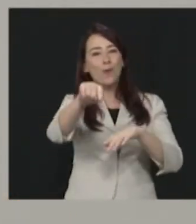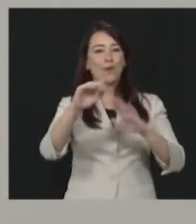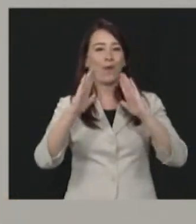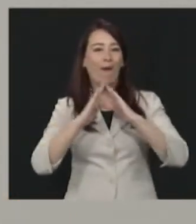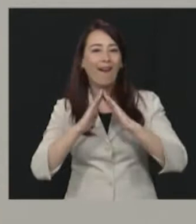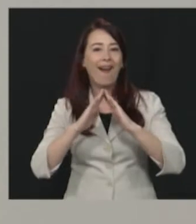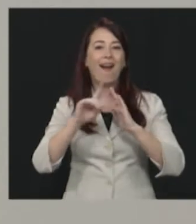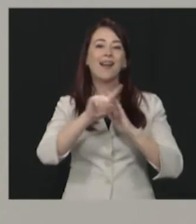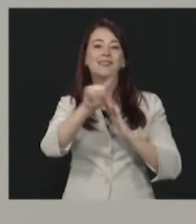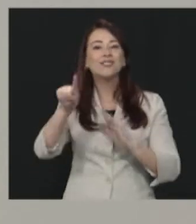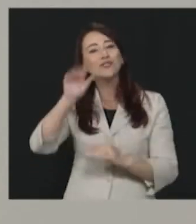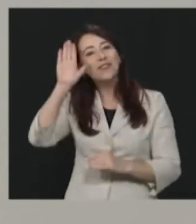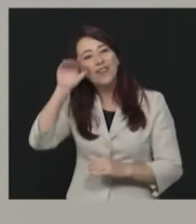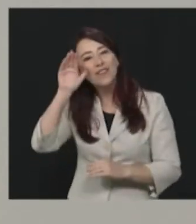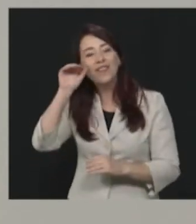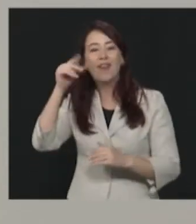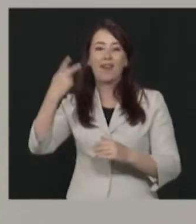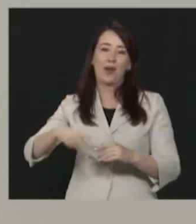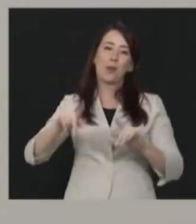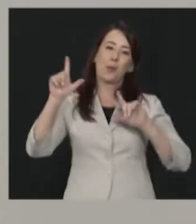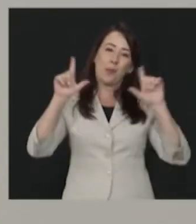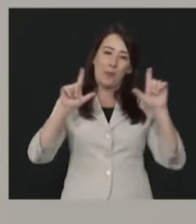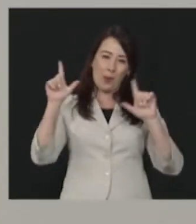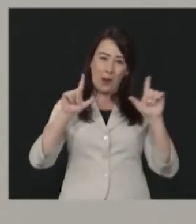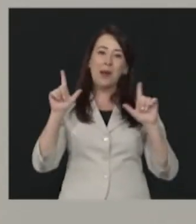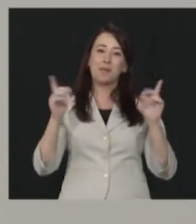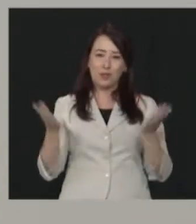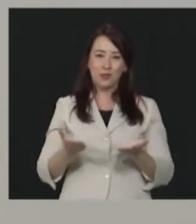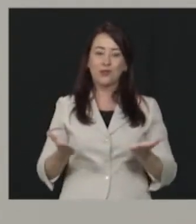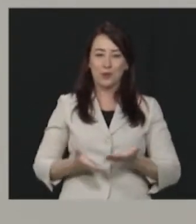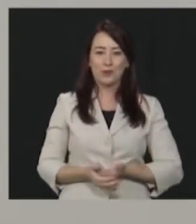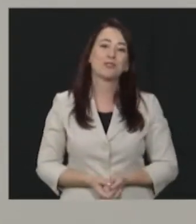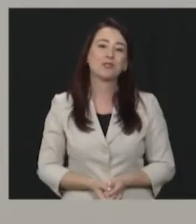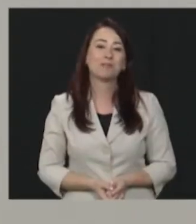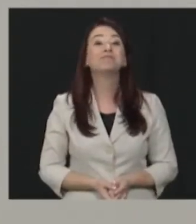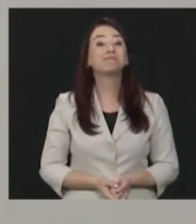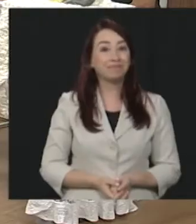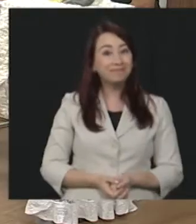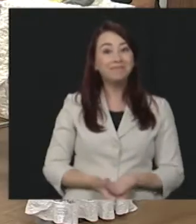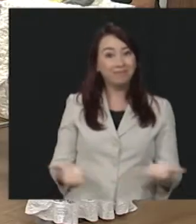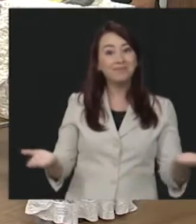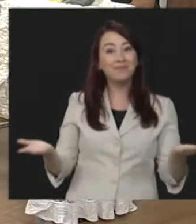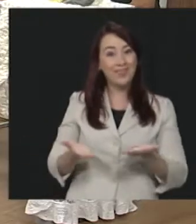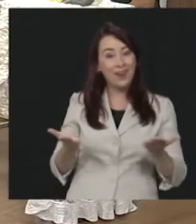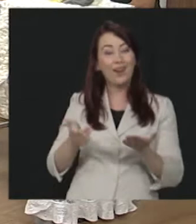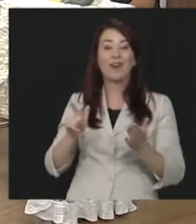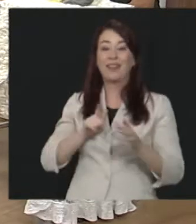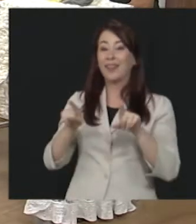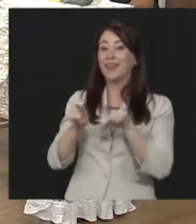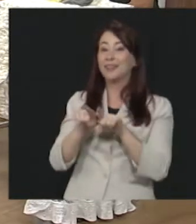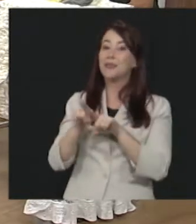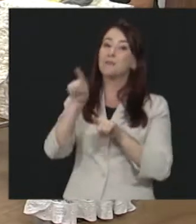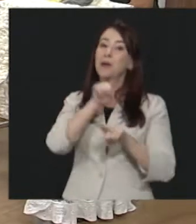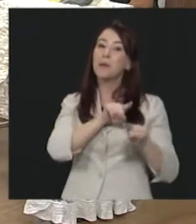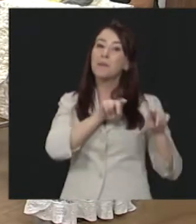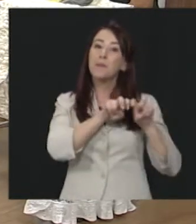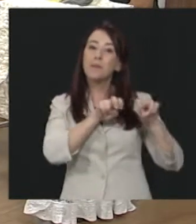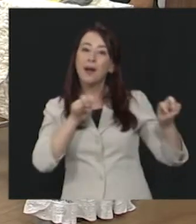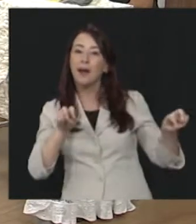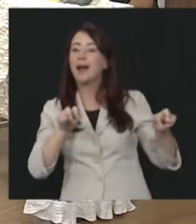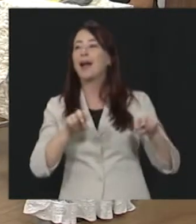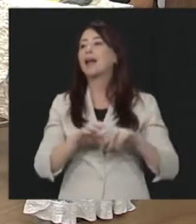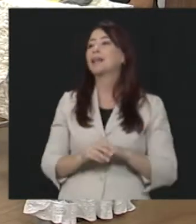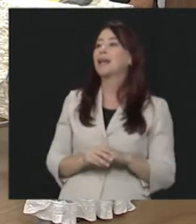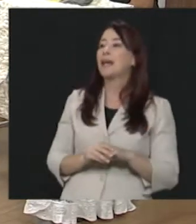para todo mundo poder acompanhar o programa. Gente, aqui na nossa bancada também, olha só